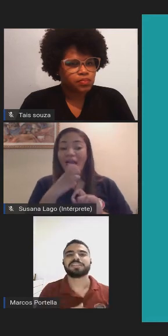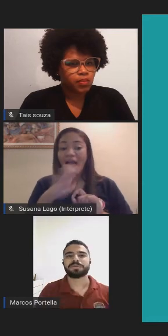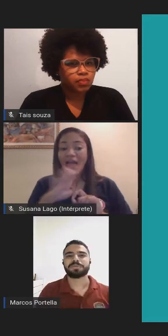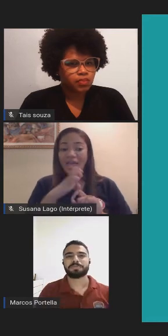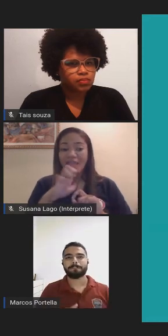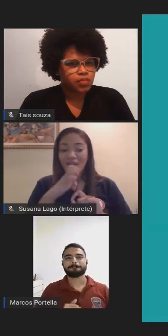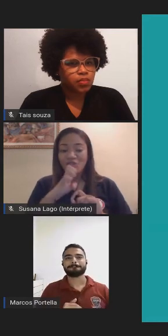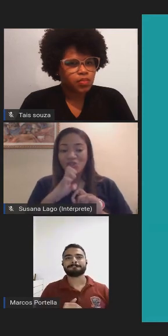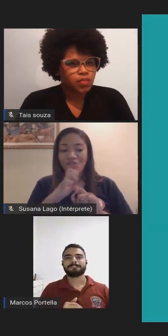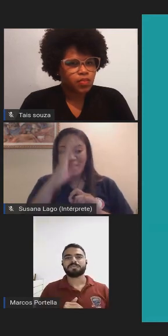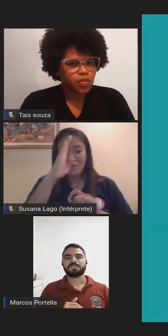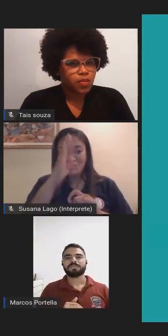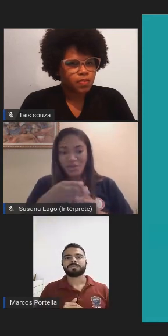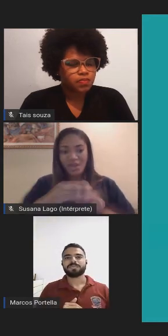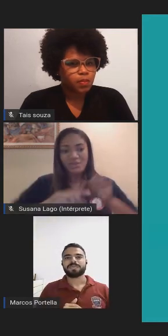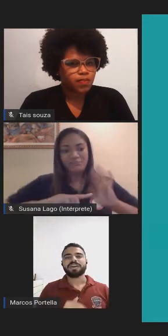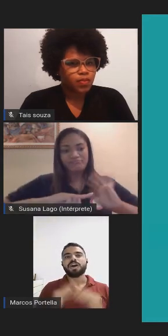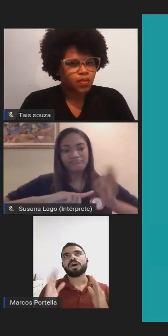eu estiver dentro.